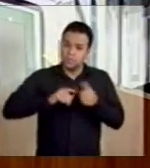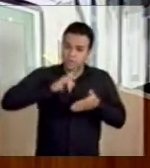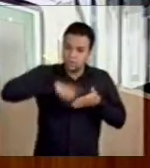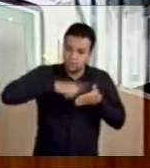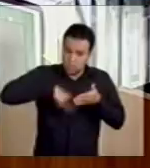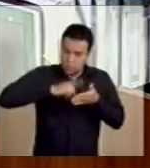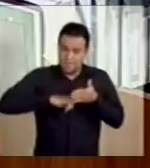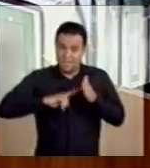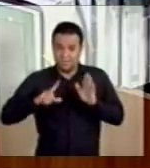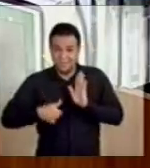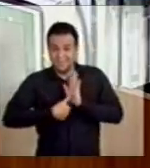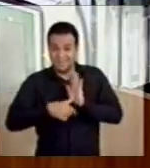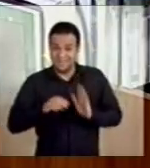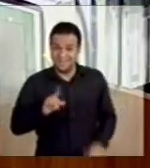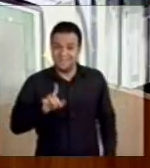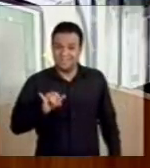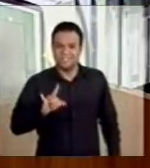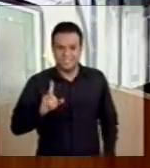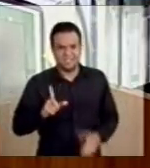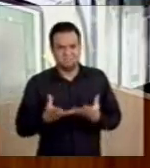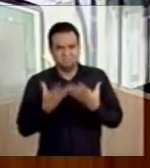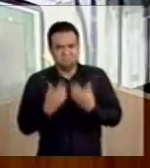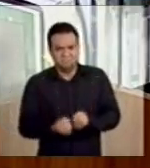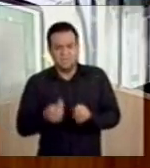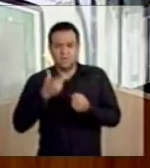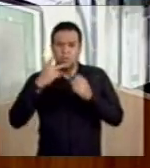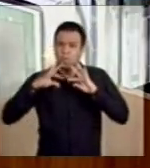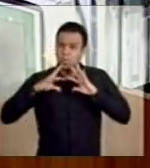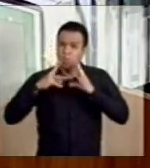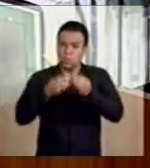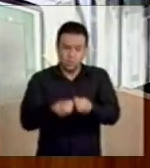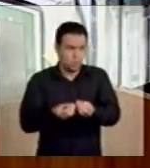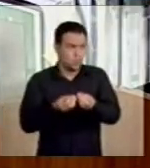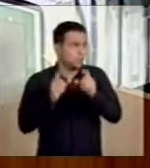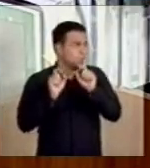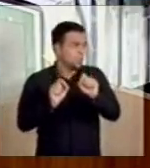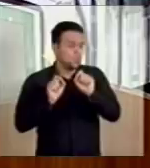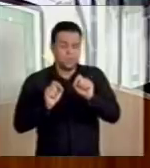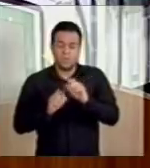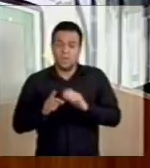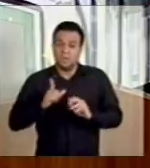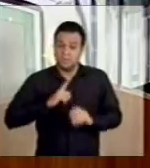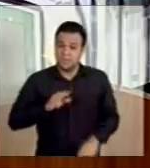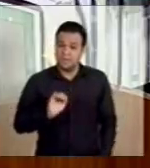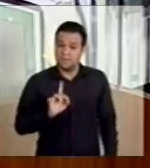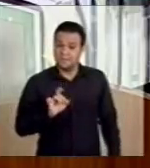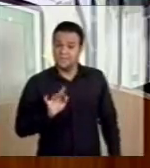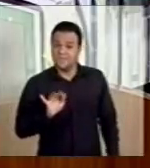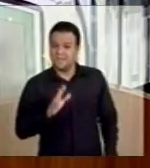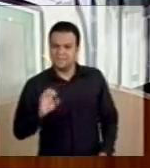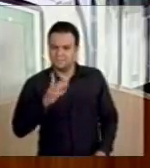de identidade sejam reconhecidas em todas as situações em que a identificação